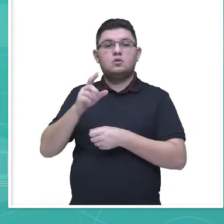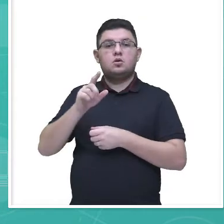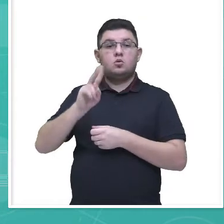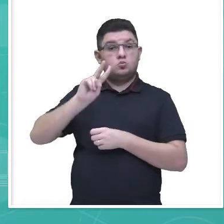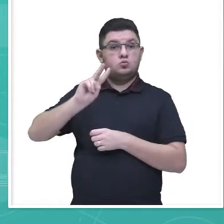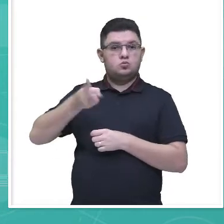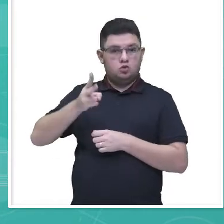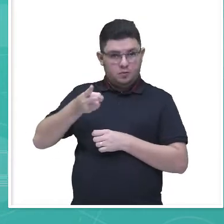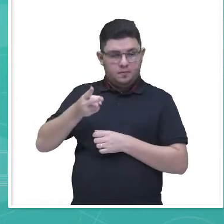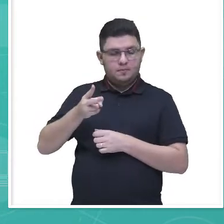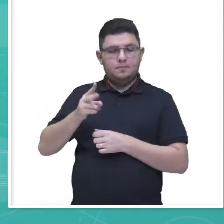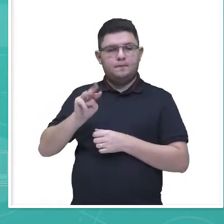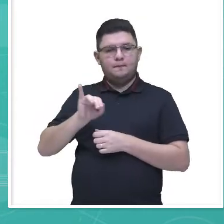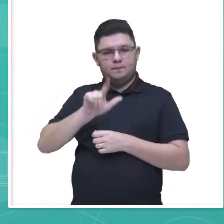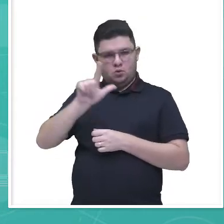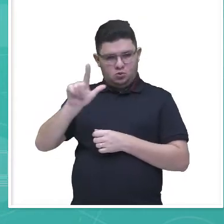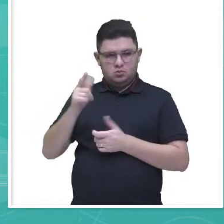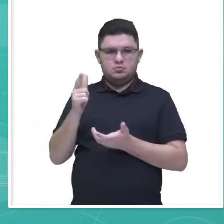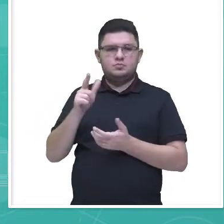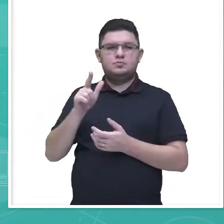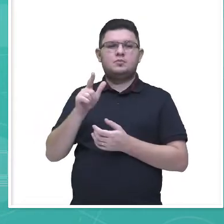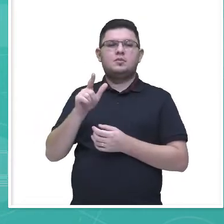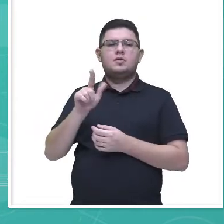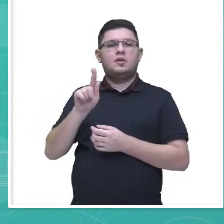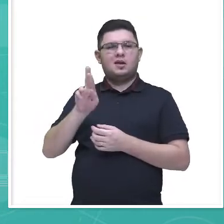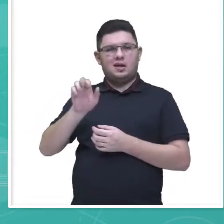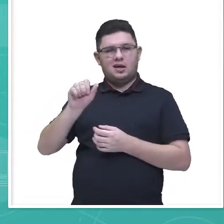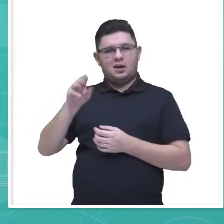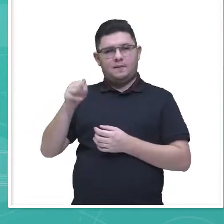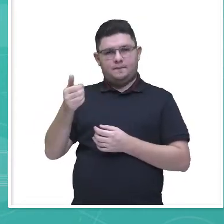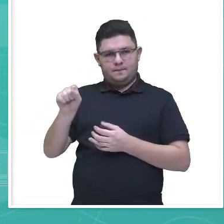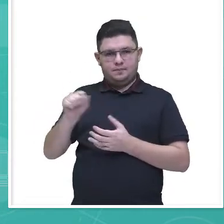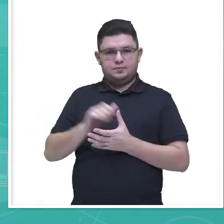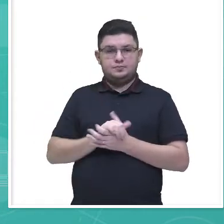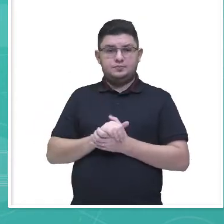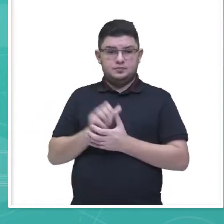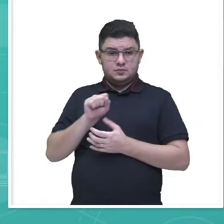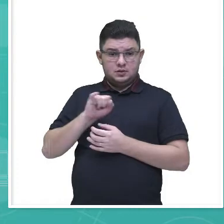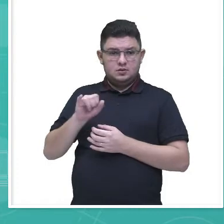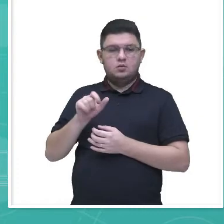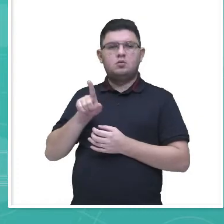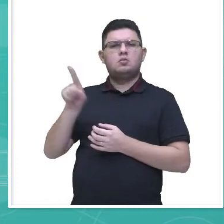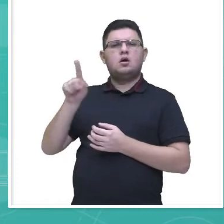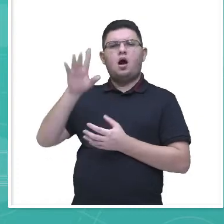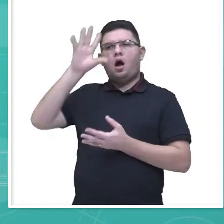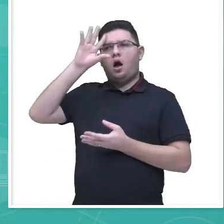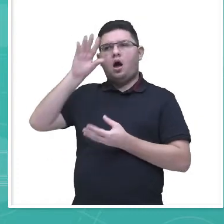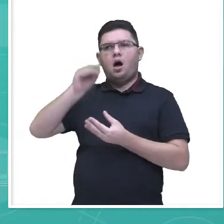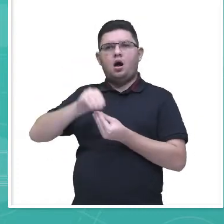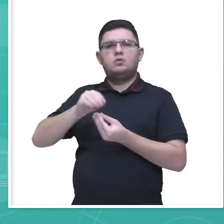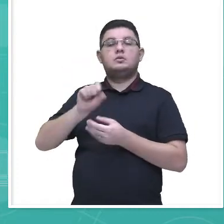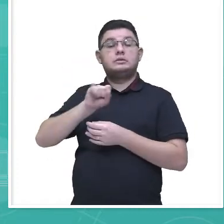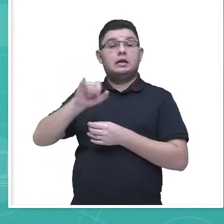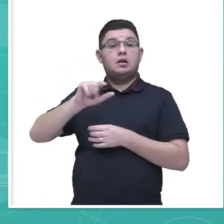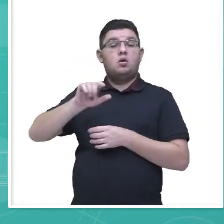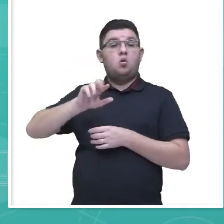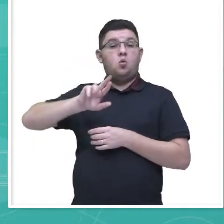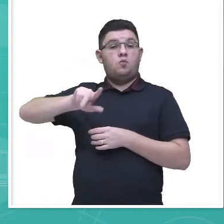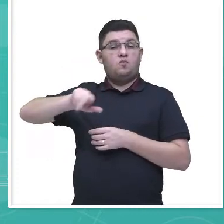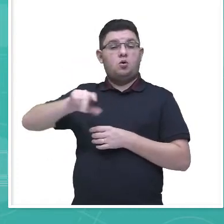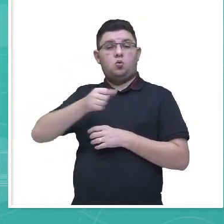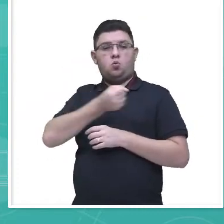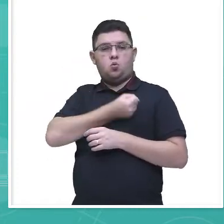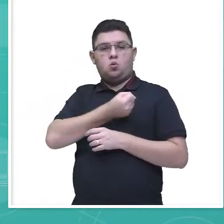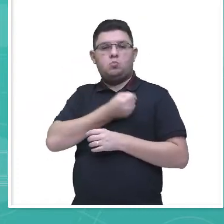De cabeça você consegue identificar. Mas se fosse um valor diferente aqui, se a gente tivesse, por exemplo, 2,5 kg,